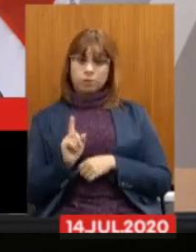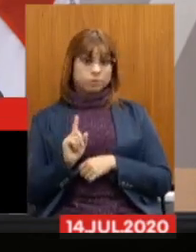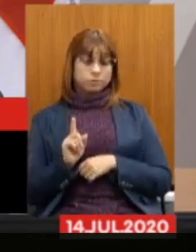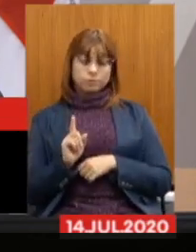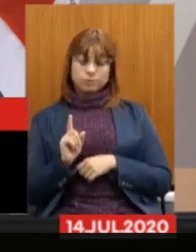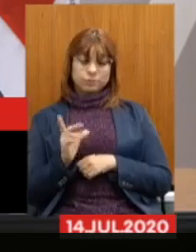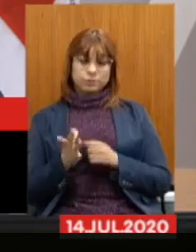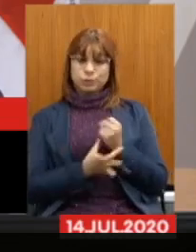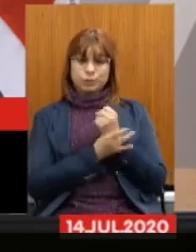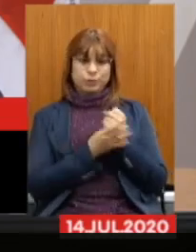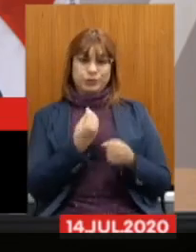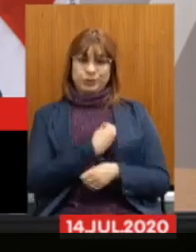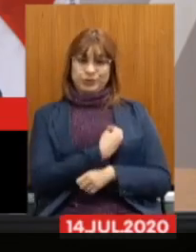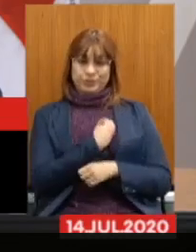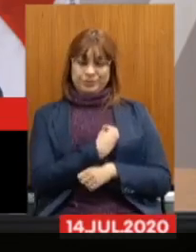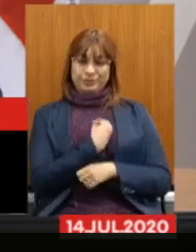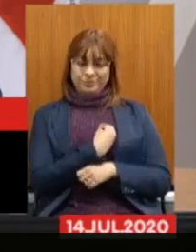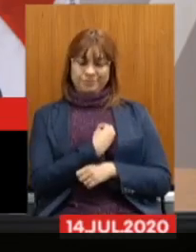de vida.